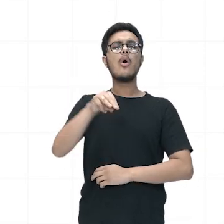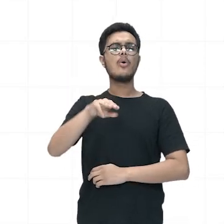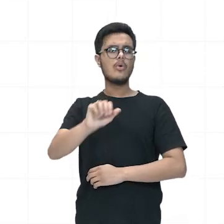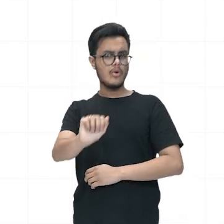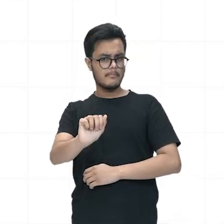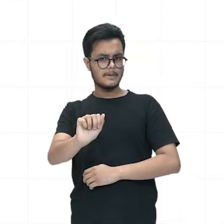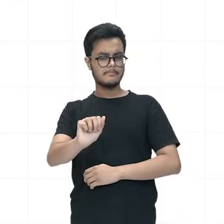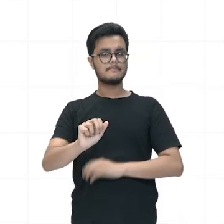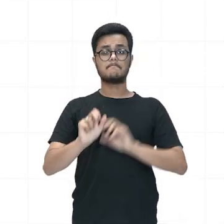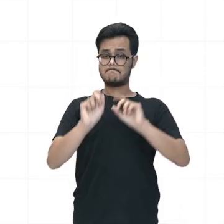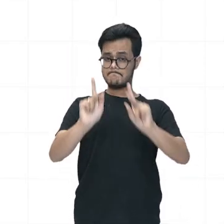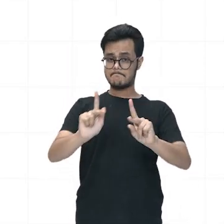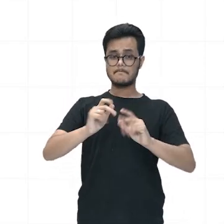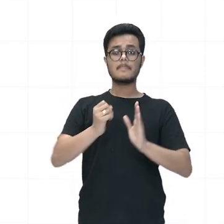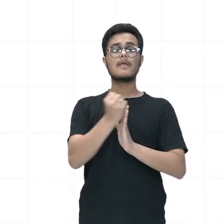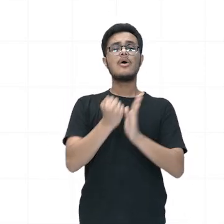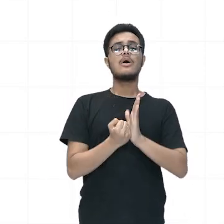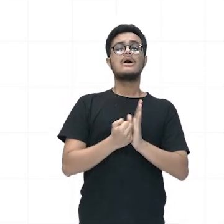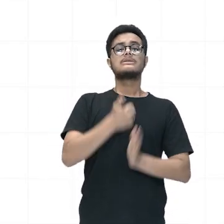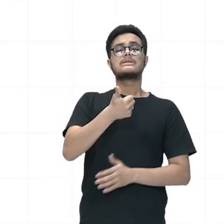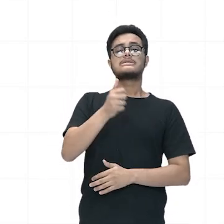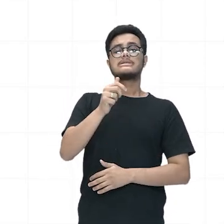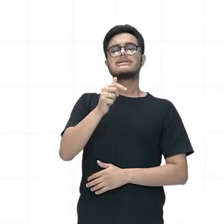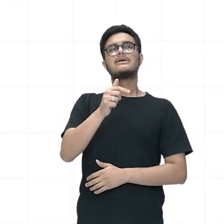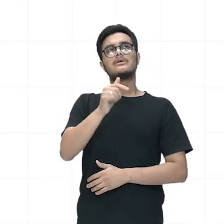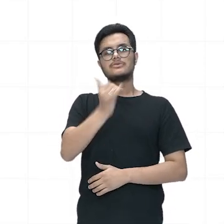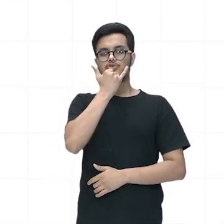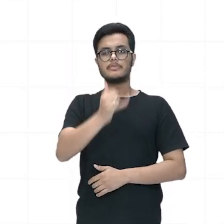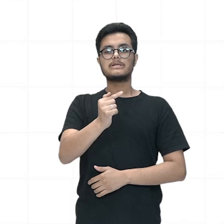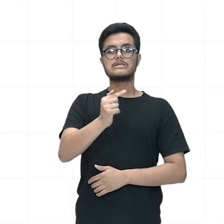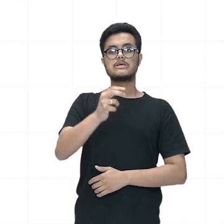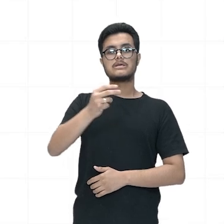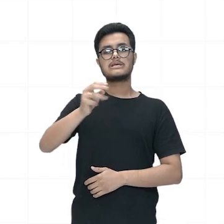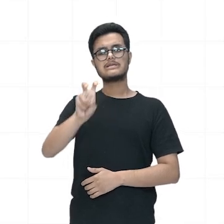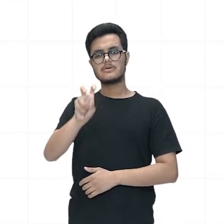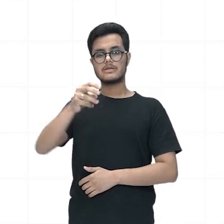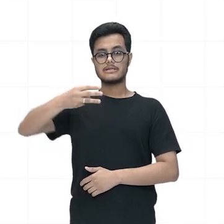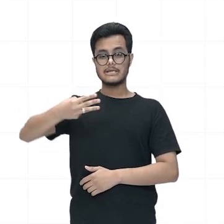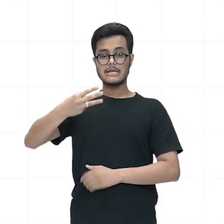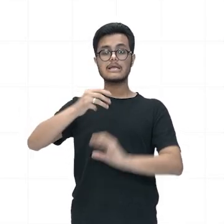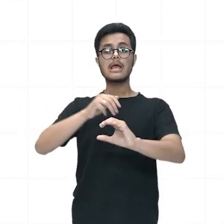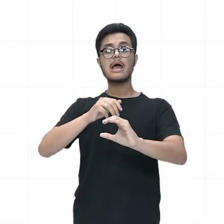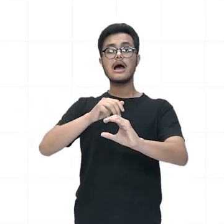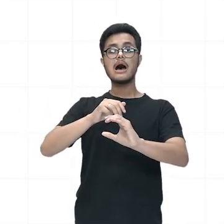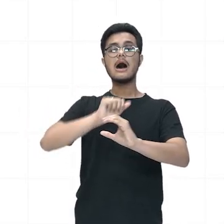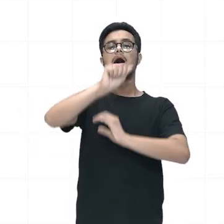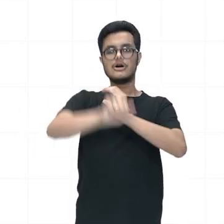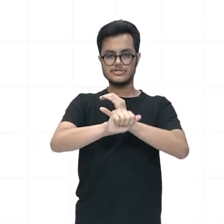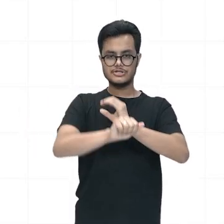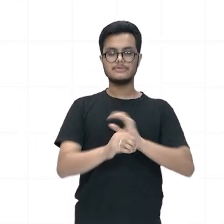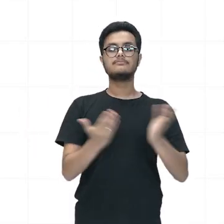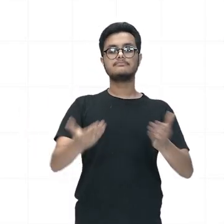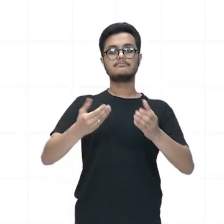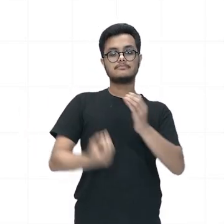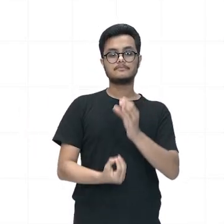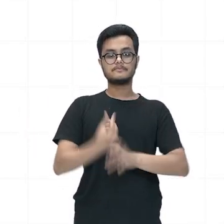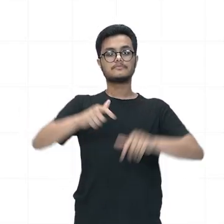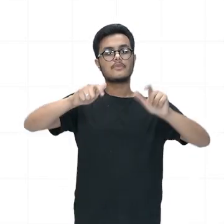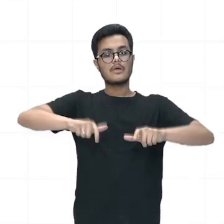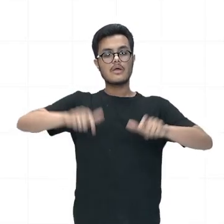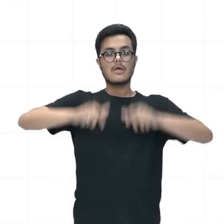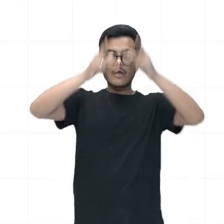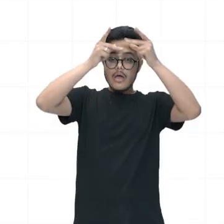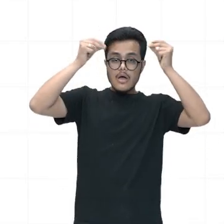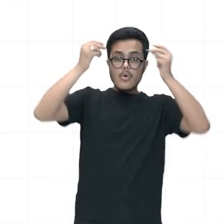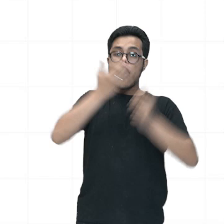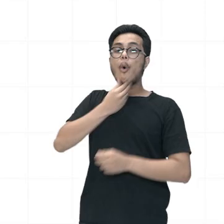753 a.C. Rômulo seria o responsável pela fundação da cidade de Roma, tornando-se